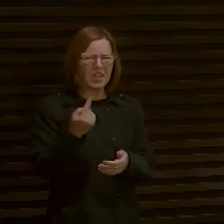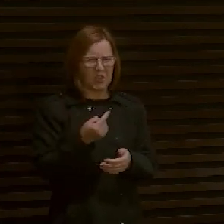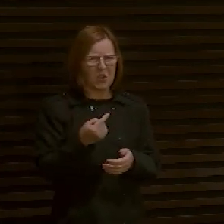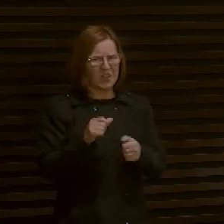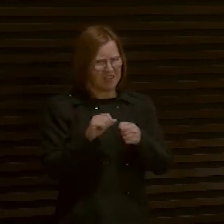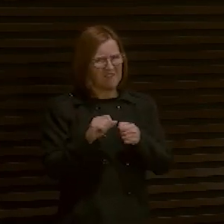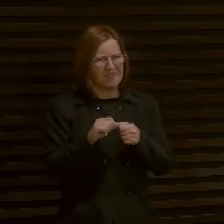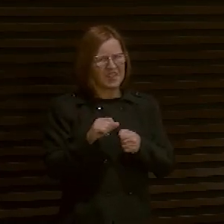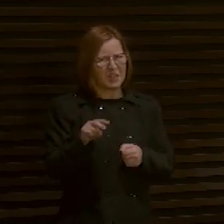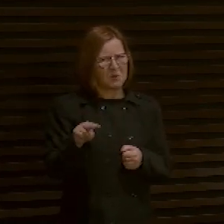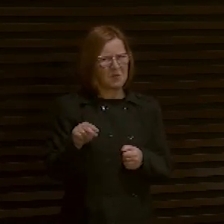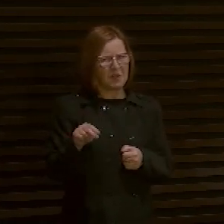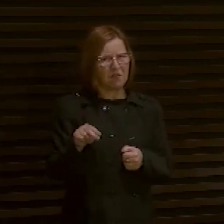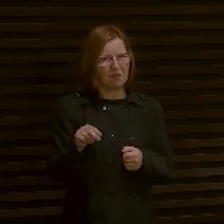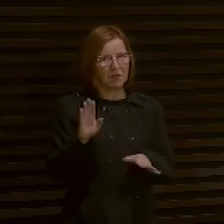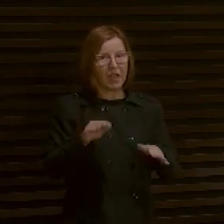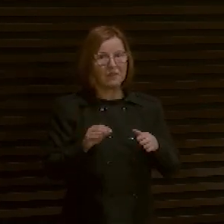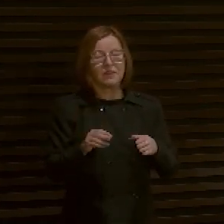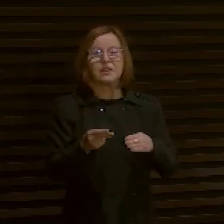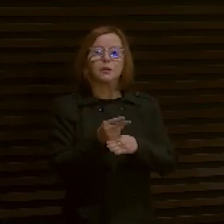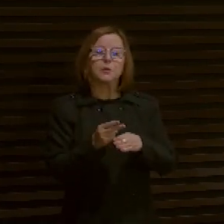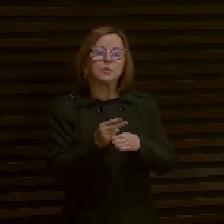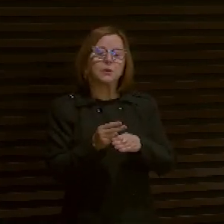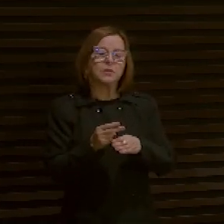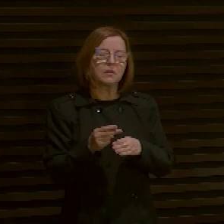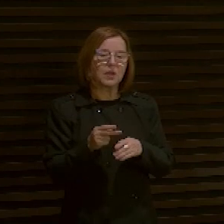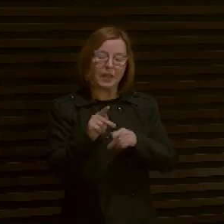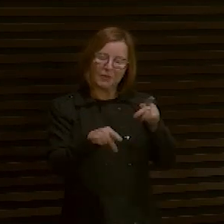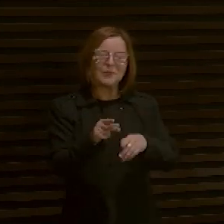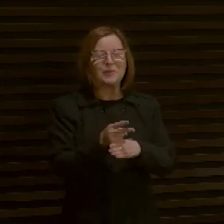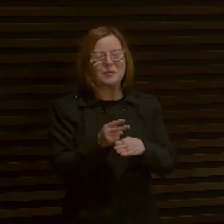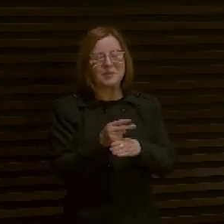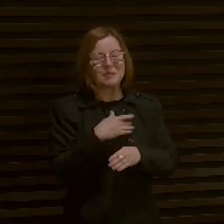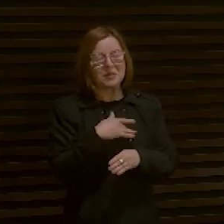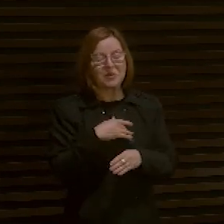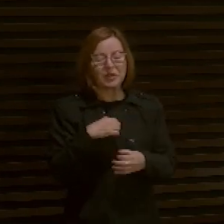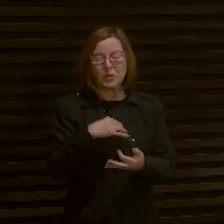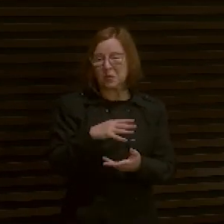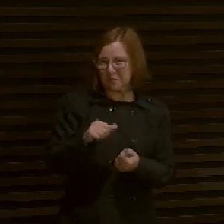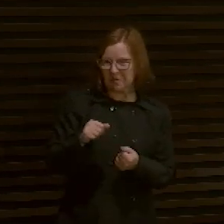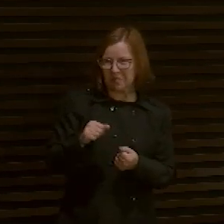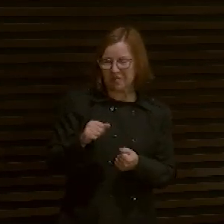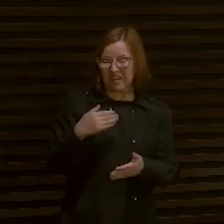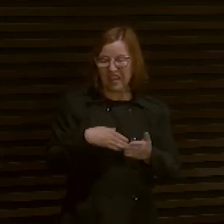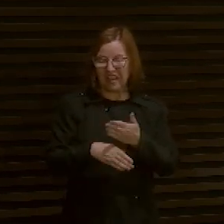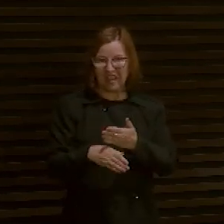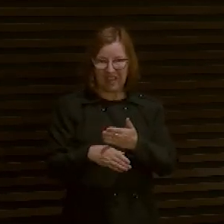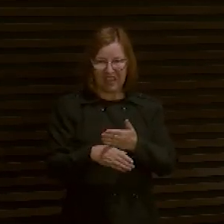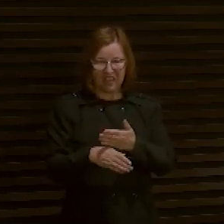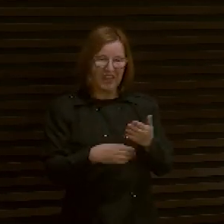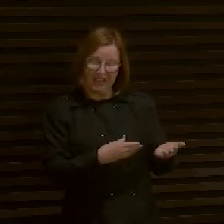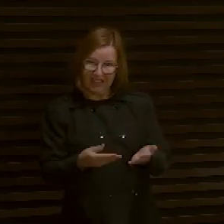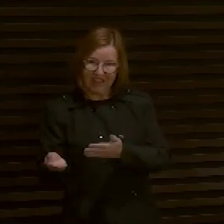Às vezes as pessoas buscam misericórdia no mundo, o mundo que vai levar elas para a perdição, que vai caminhar